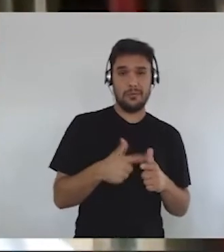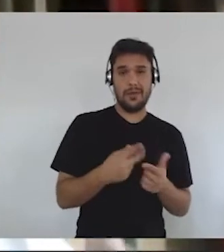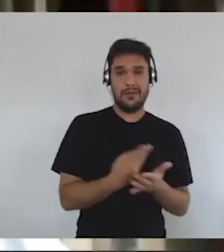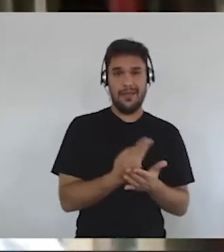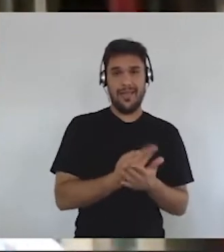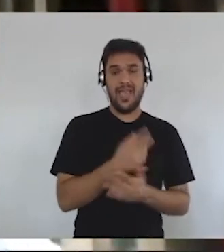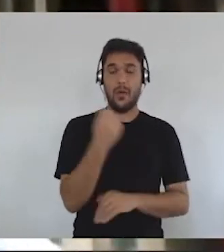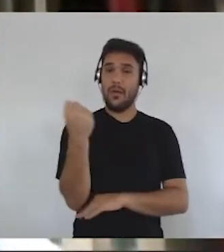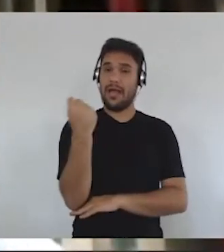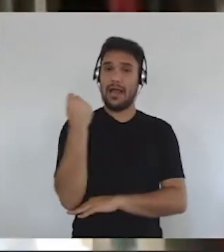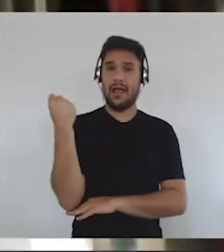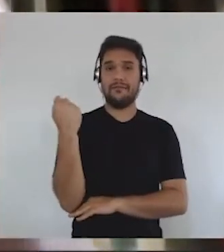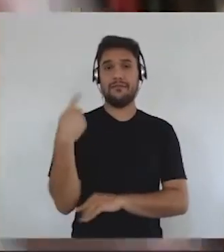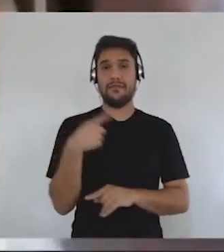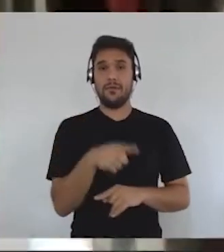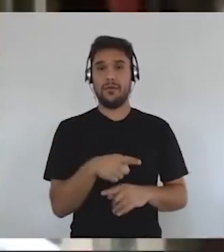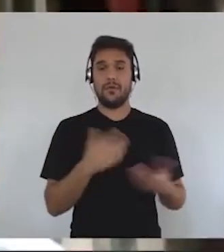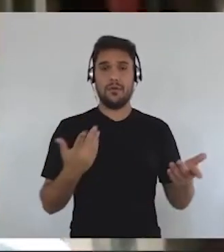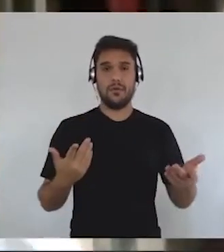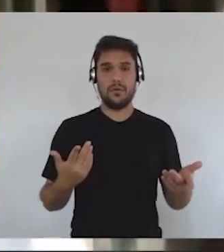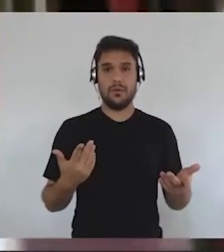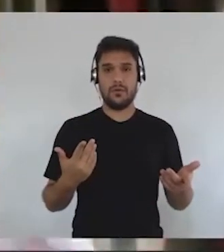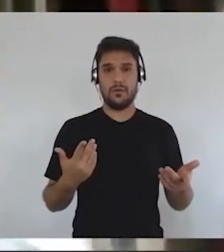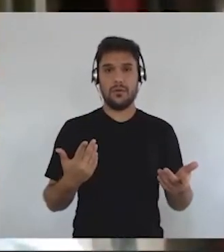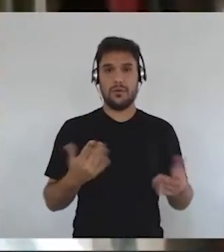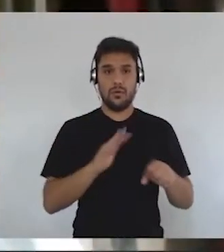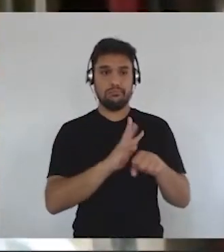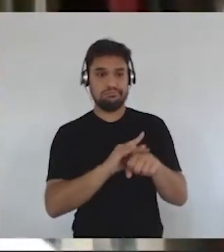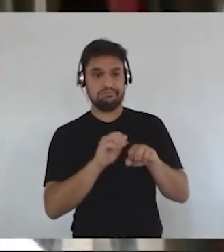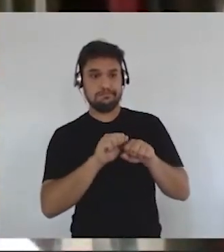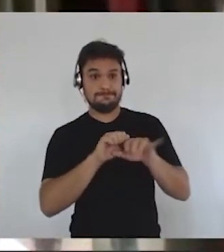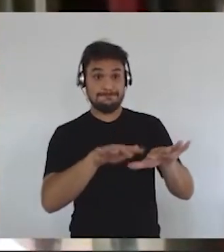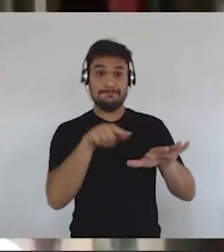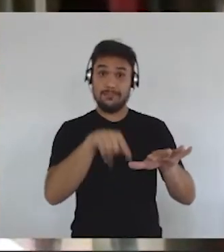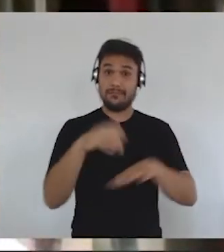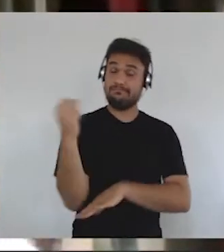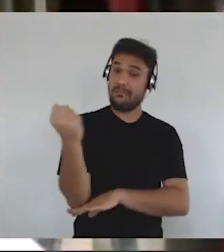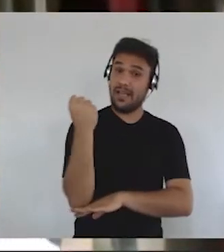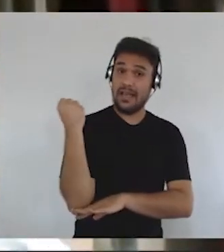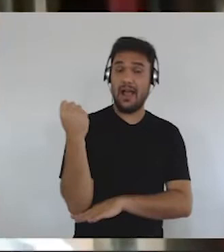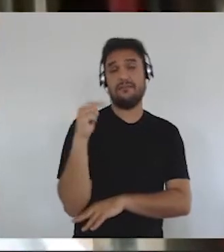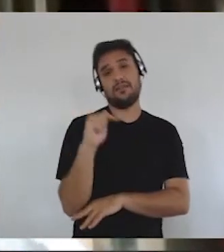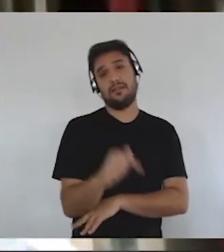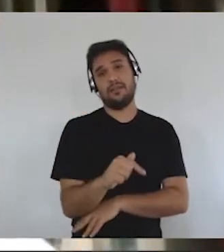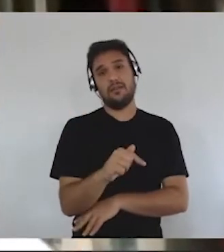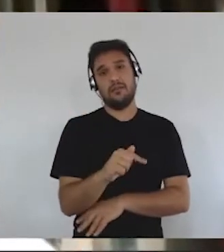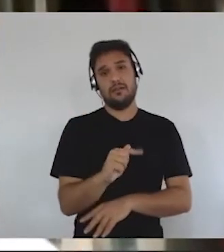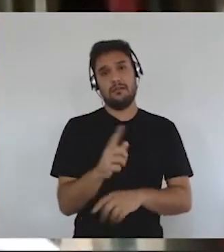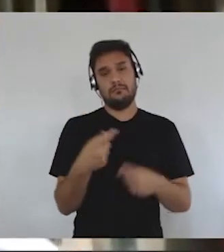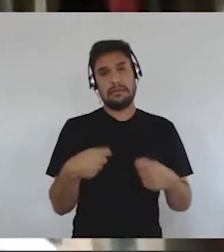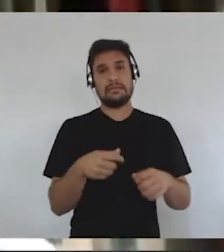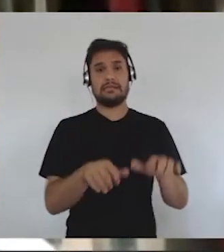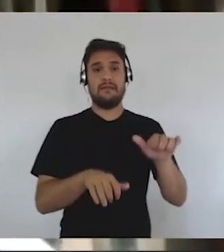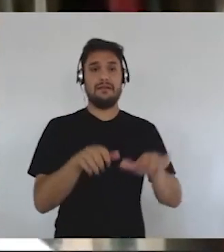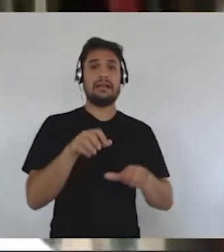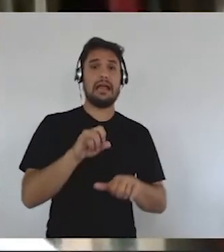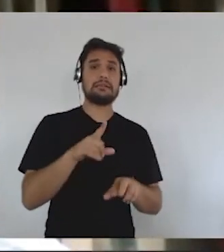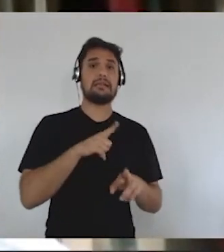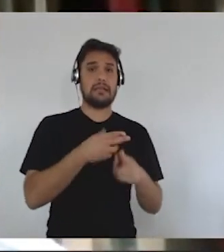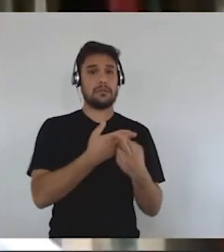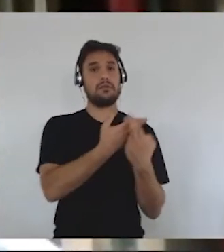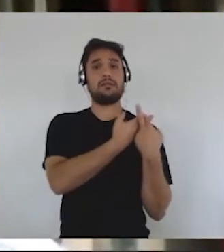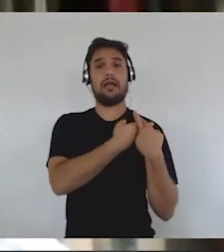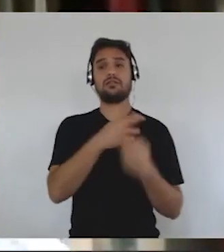é gravíssimo o grau de gravidade é altíssimo aqui. Depois temos que ver também se não tem uma responsabilidade